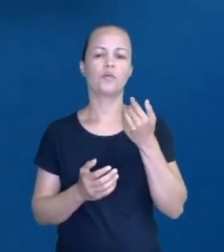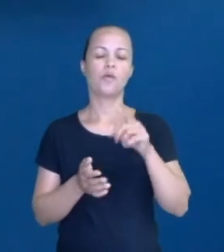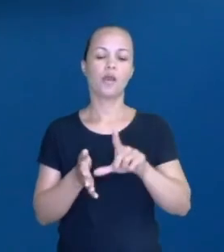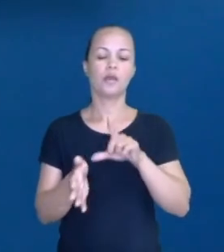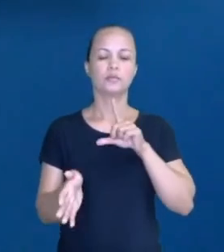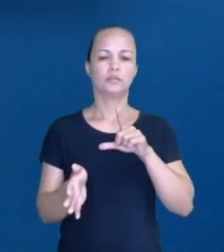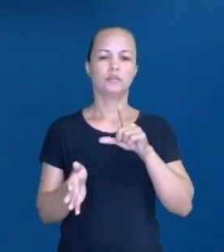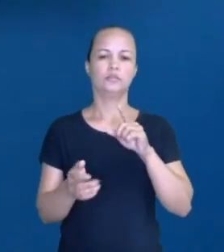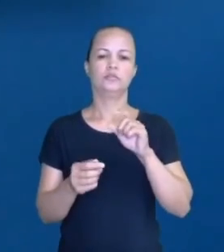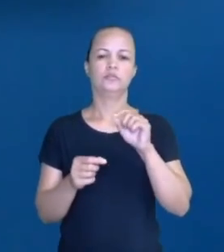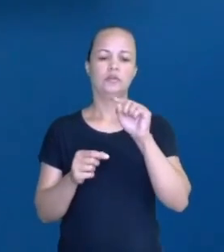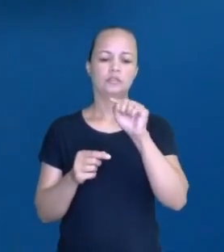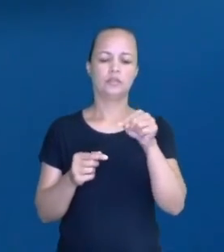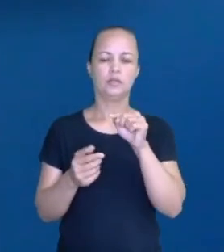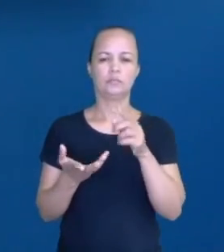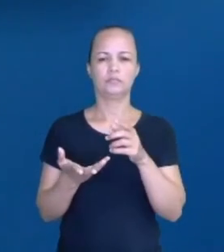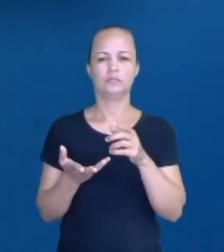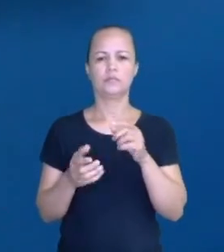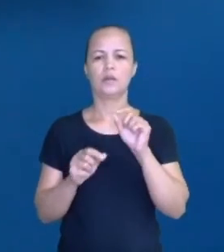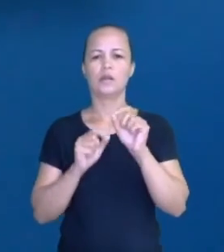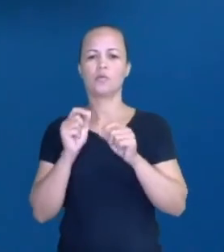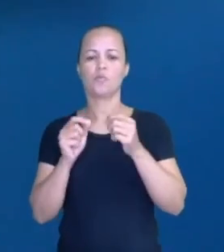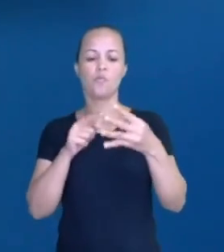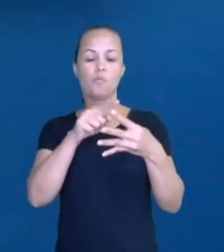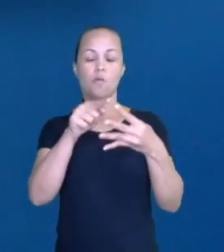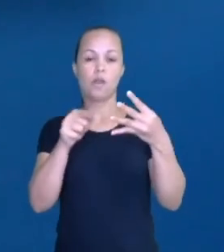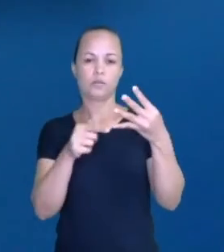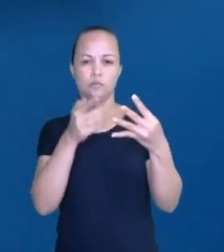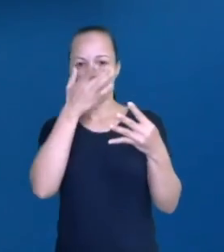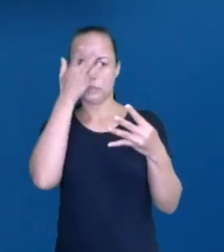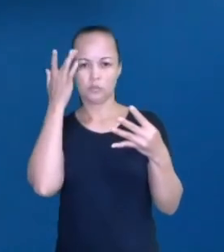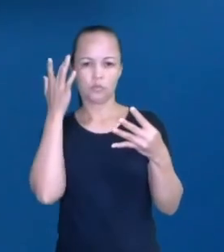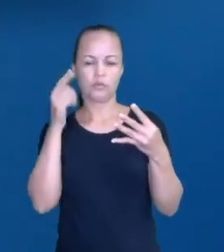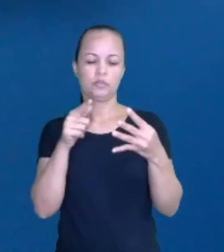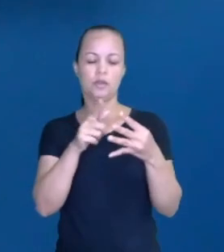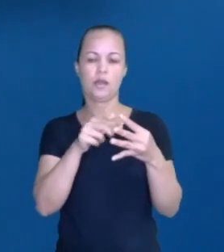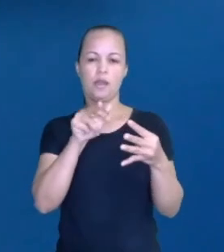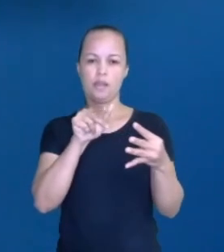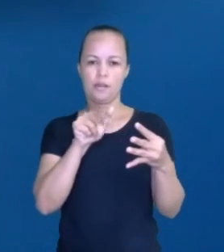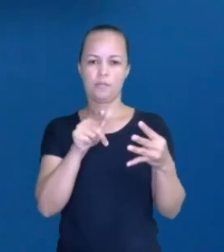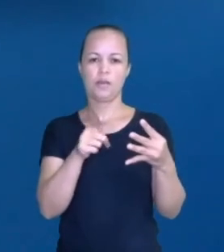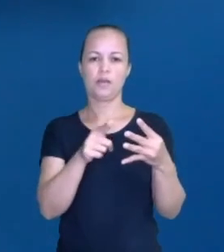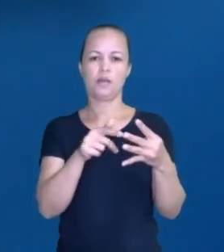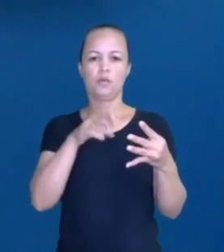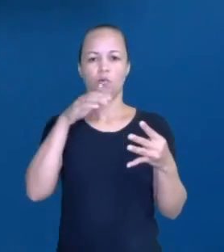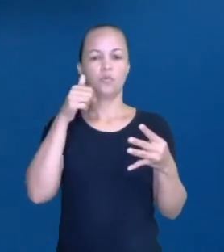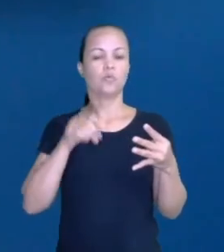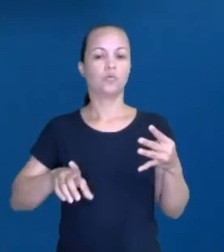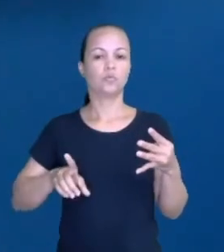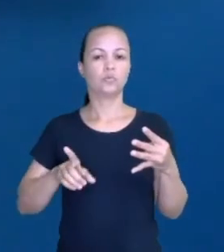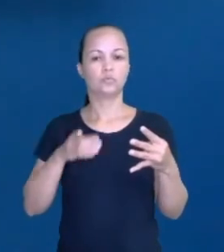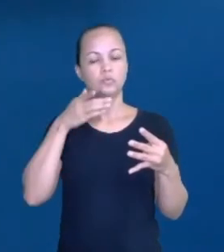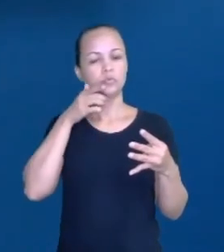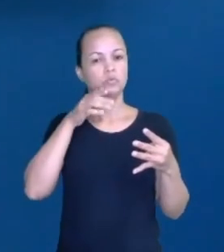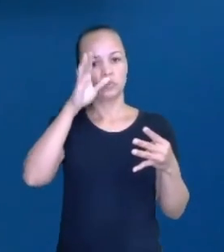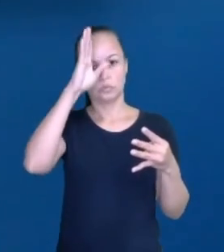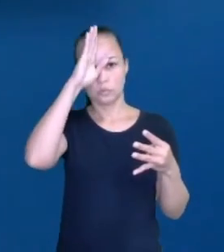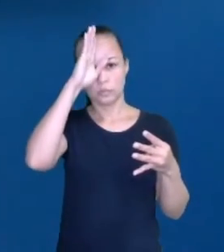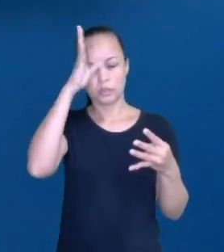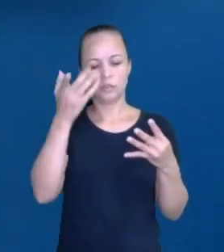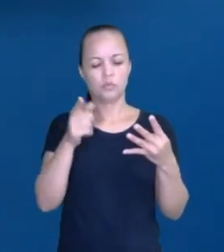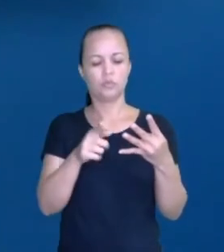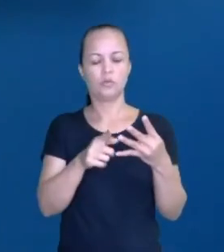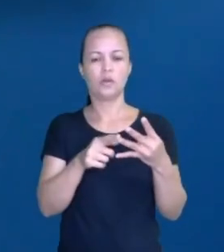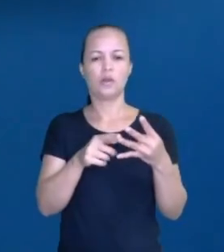pontuação. Então, a quem ele deixava a fortuna? Tinham 4 concorrentes aí, ó. A irmã, o sobrinho, o alfaiate e